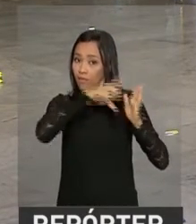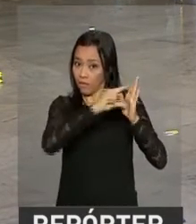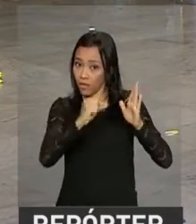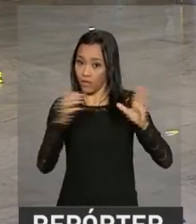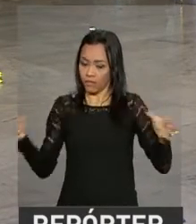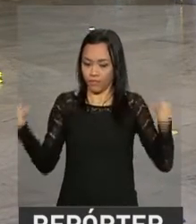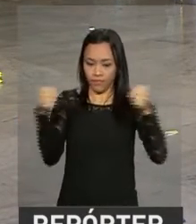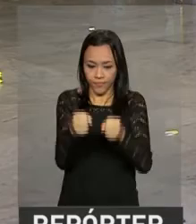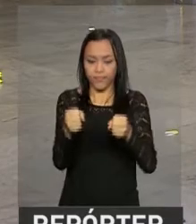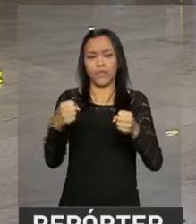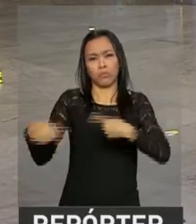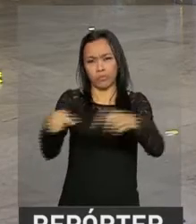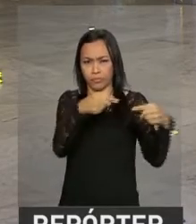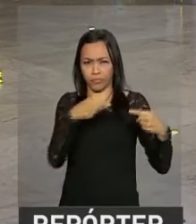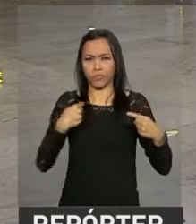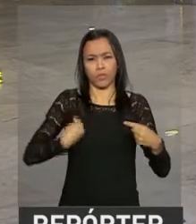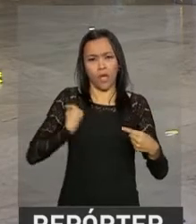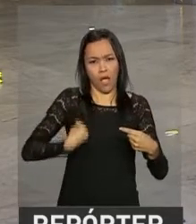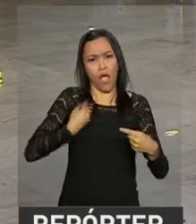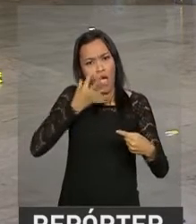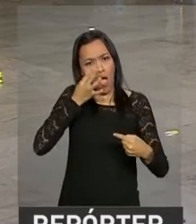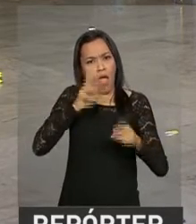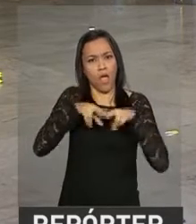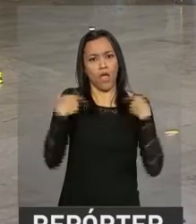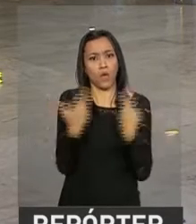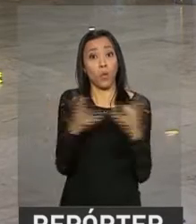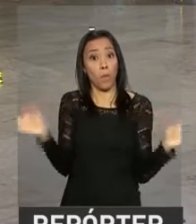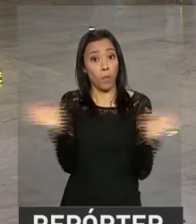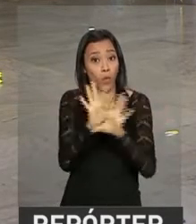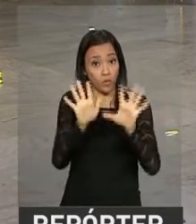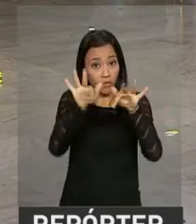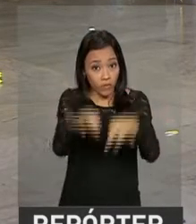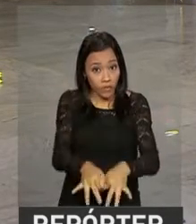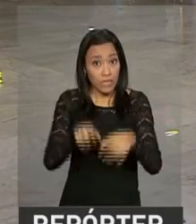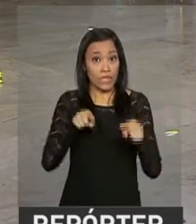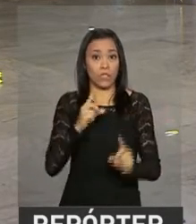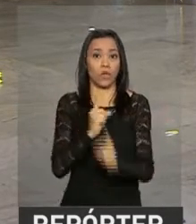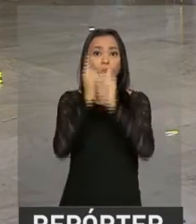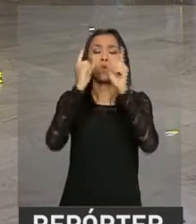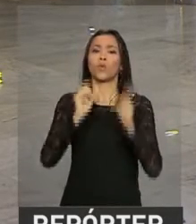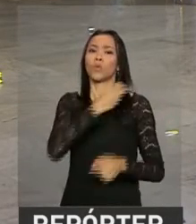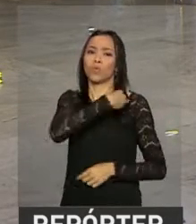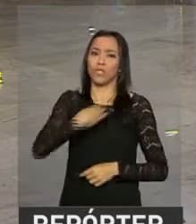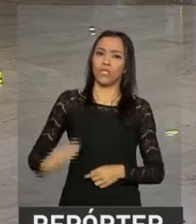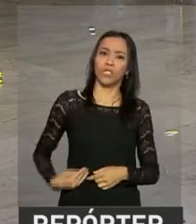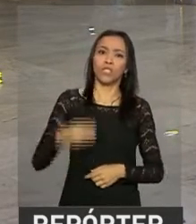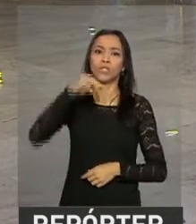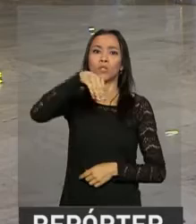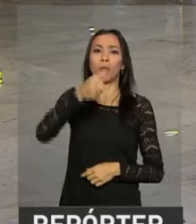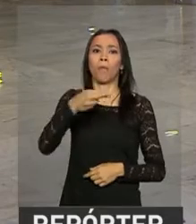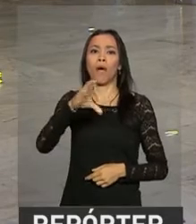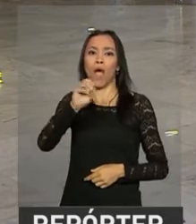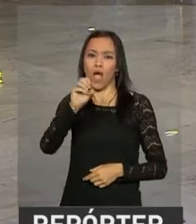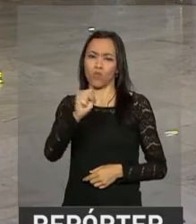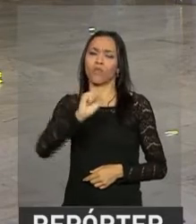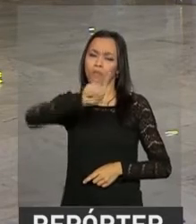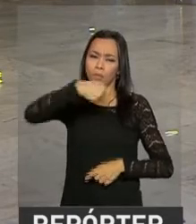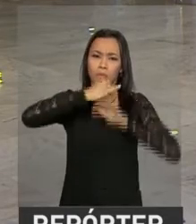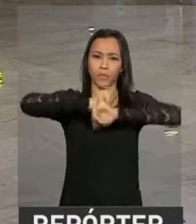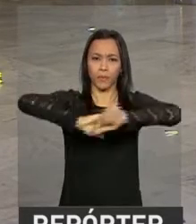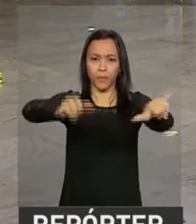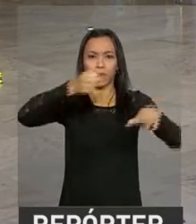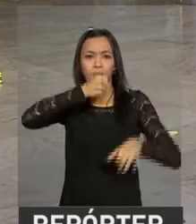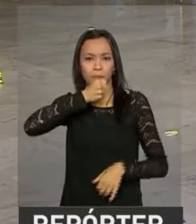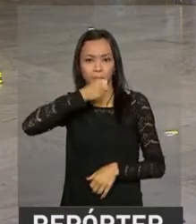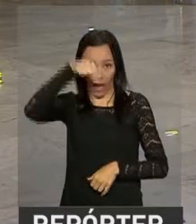acontecendo agora aqui no Palácio do Planalto e ao término desse encontro, o ministro Marcos Pereira deve conversar com os jornalistas aqui